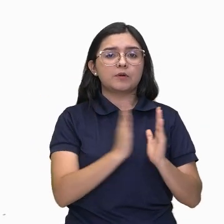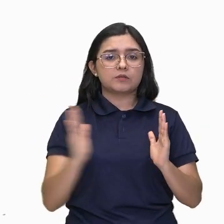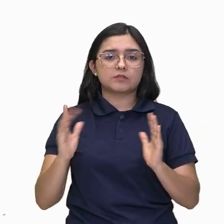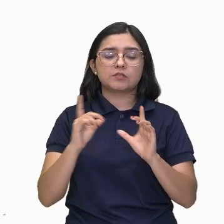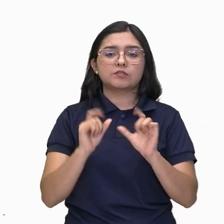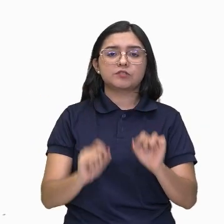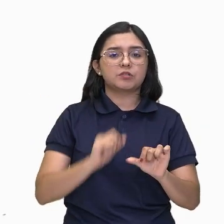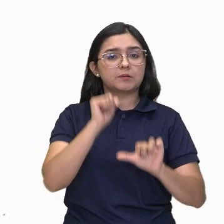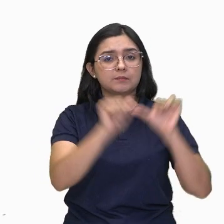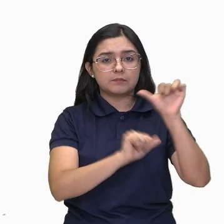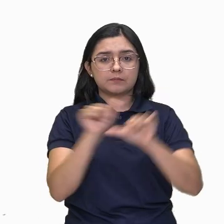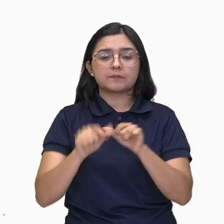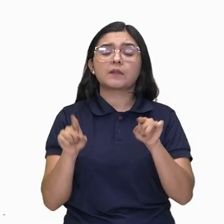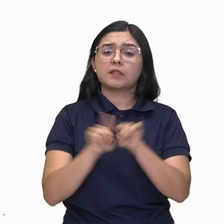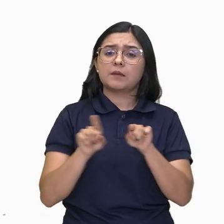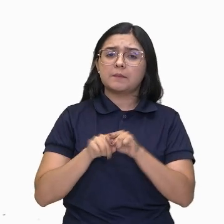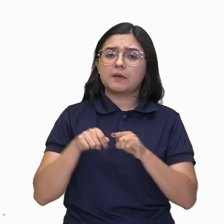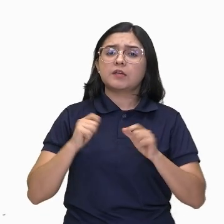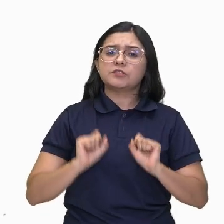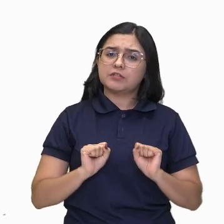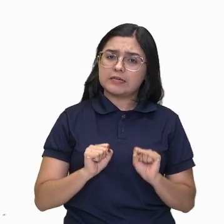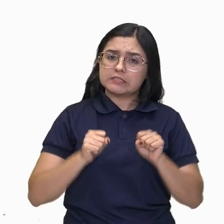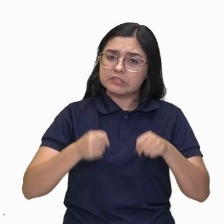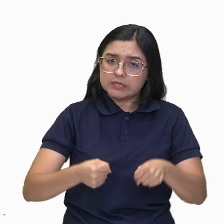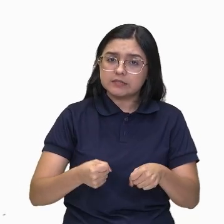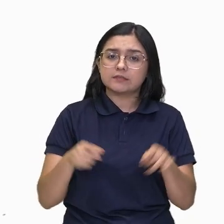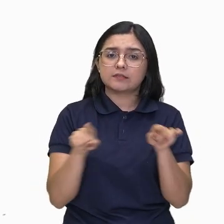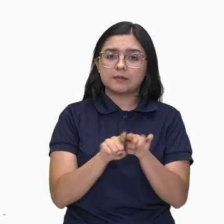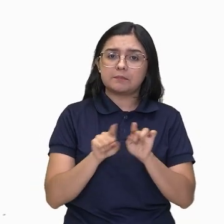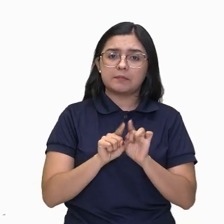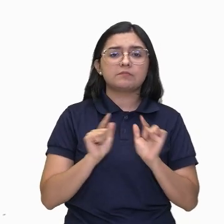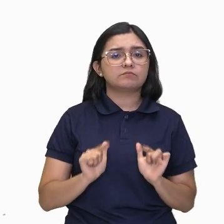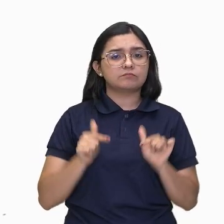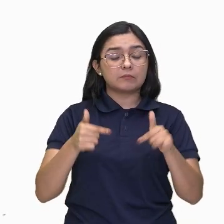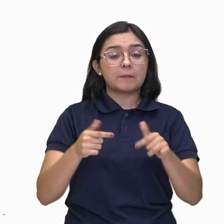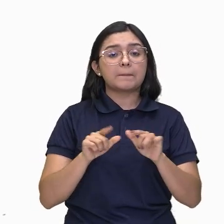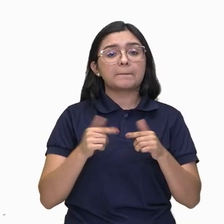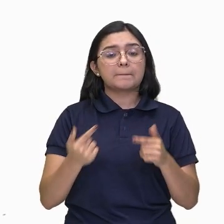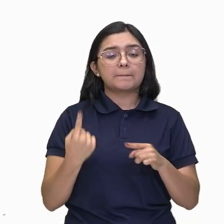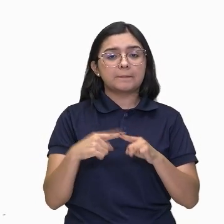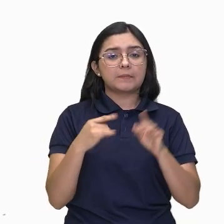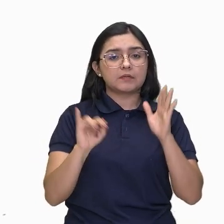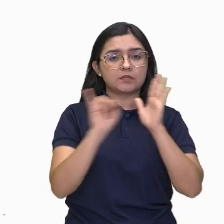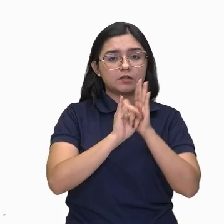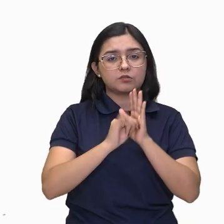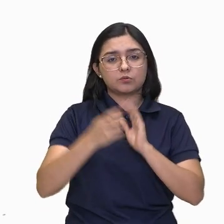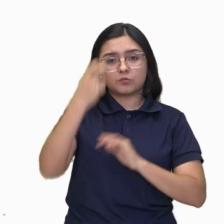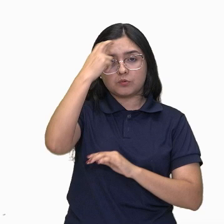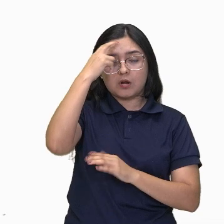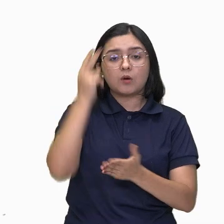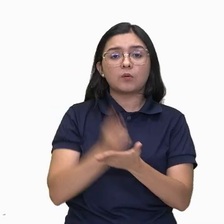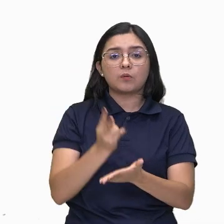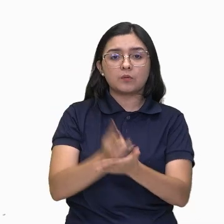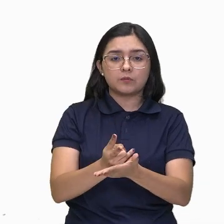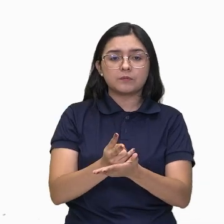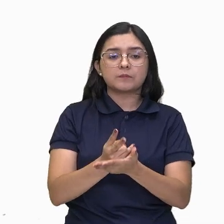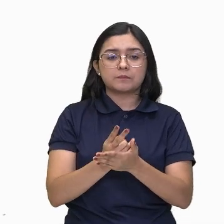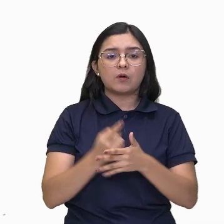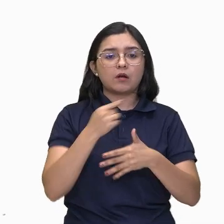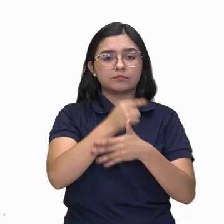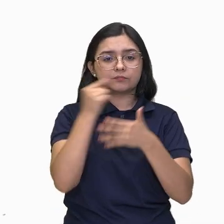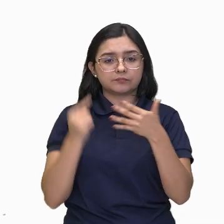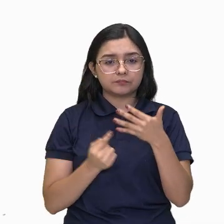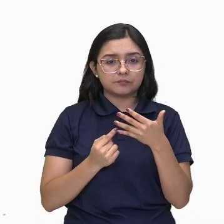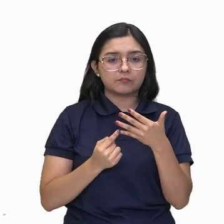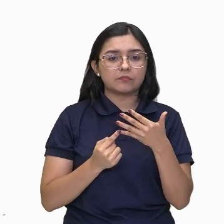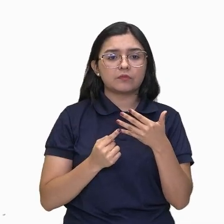de resistência, né? Hoje aqui não está a palavra resistência, mas a identidade cultural de um povo, ela se mantém por todos esses fatores aí,